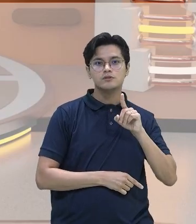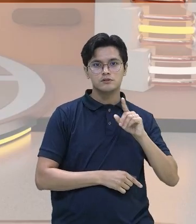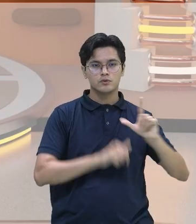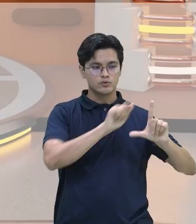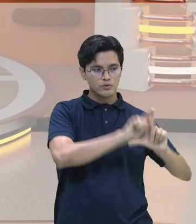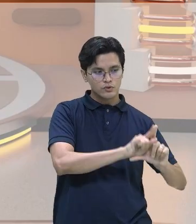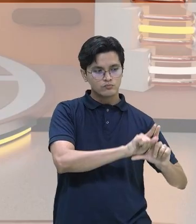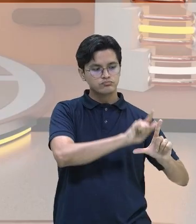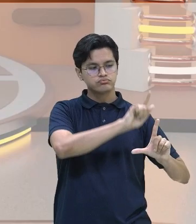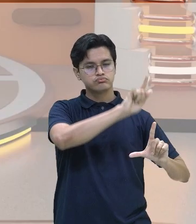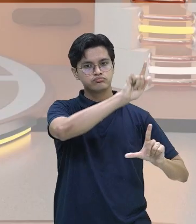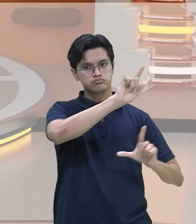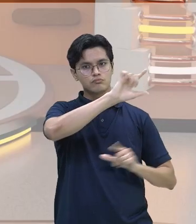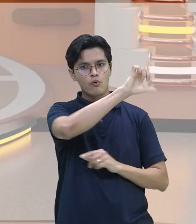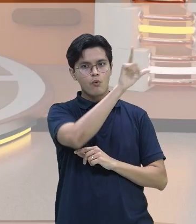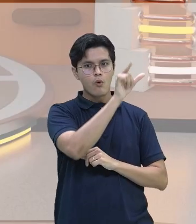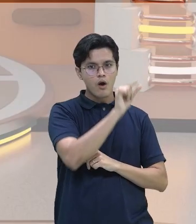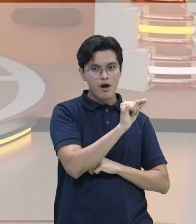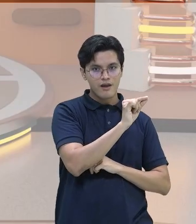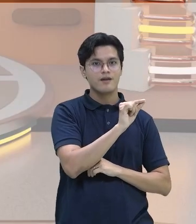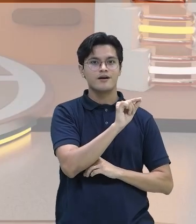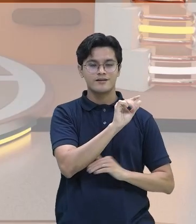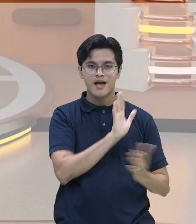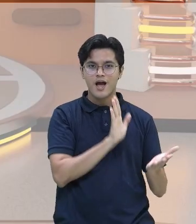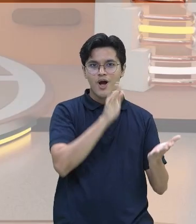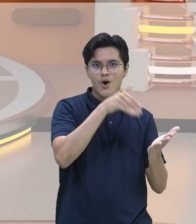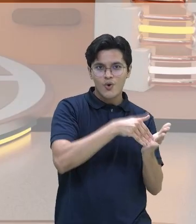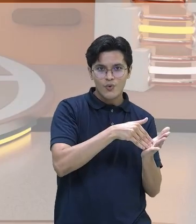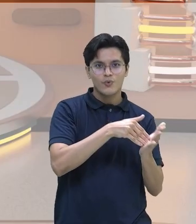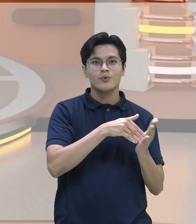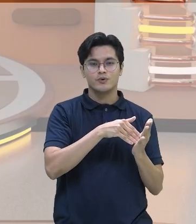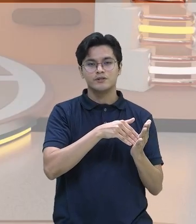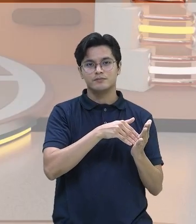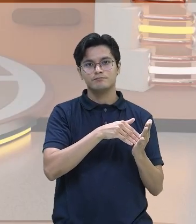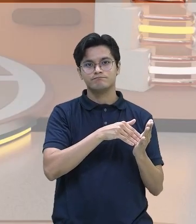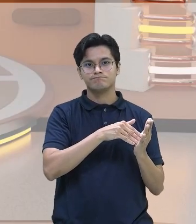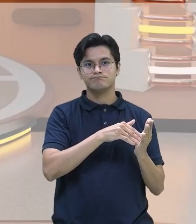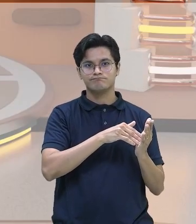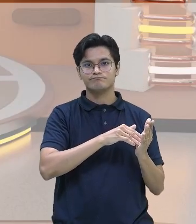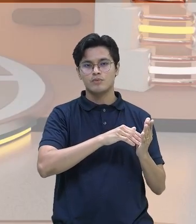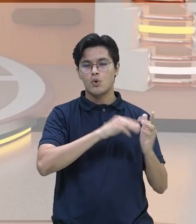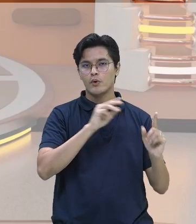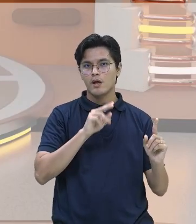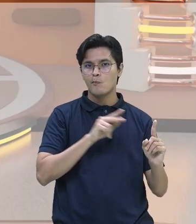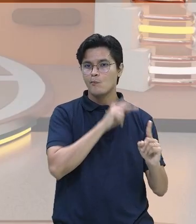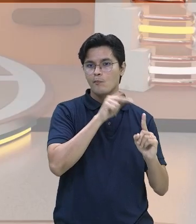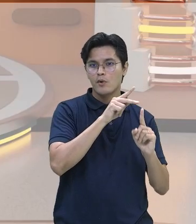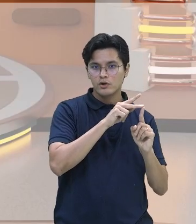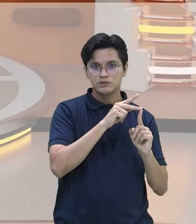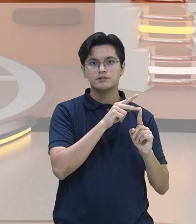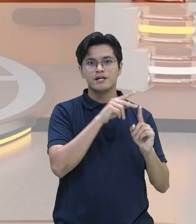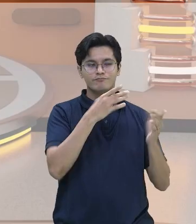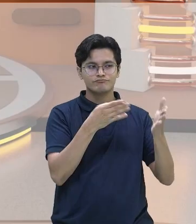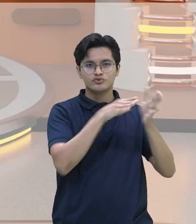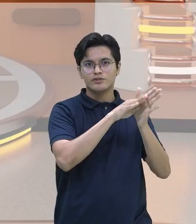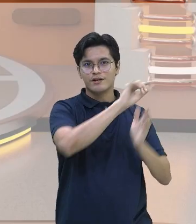a última, né, missão ali tripulada à Lua, na Apollo 17, marcando ali o fim dessa corrida